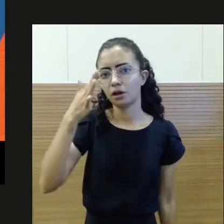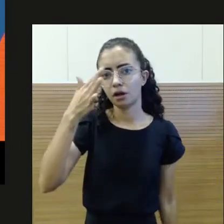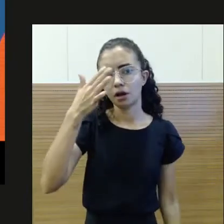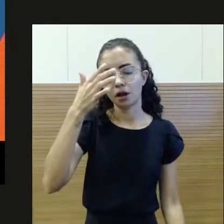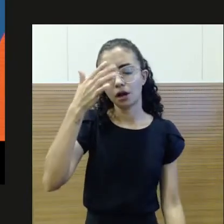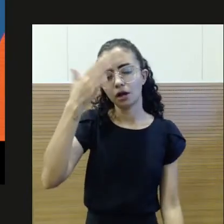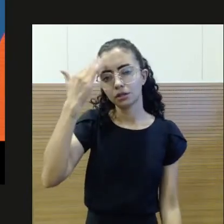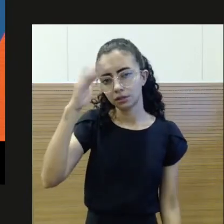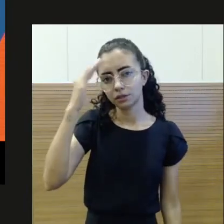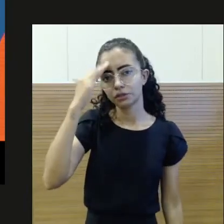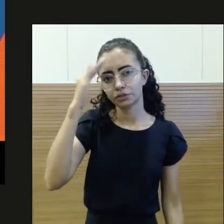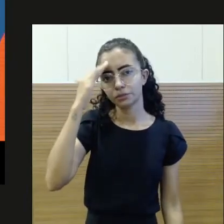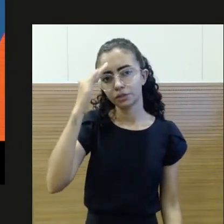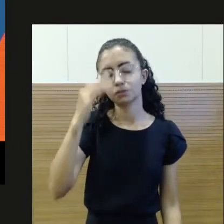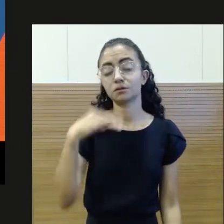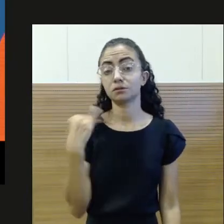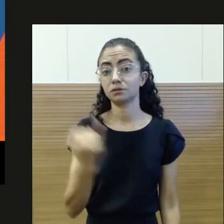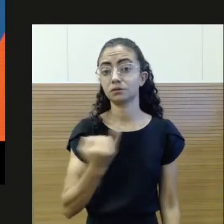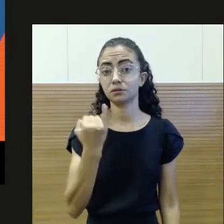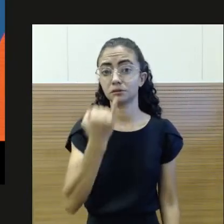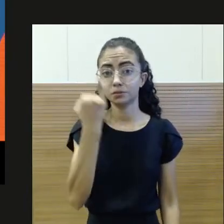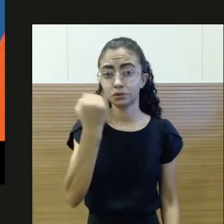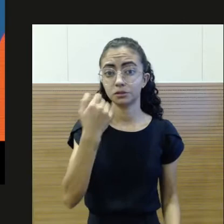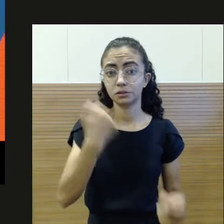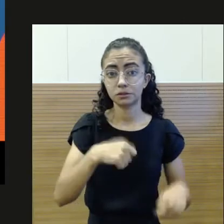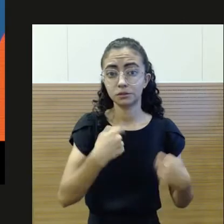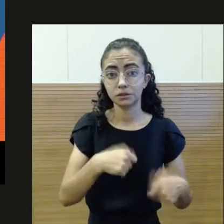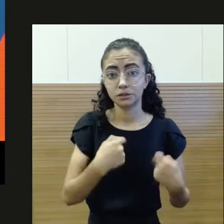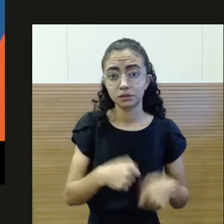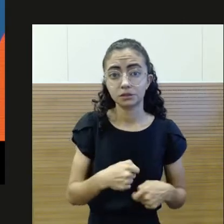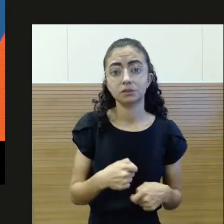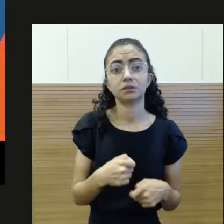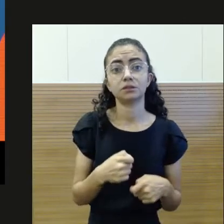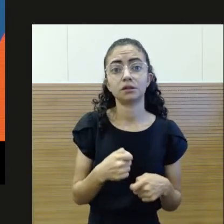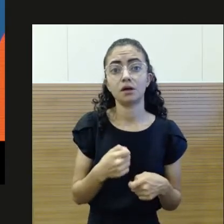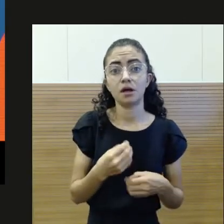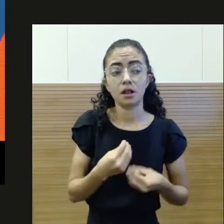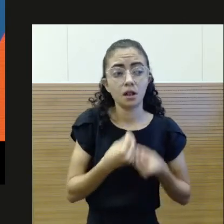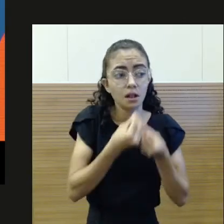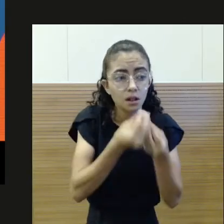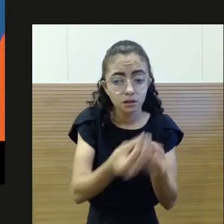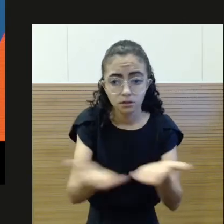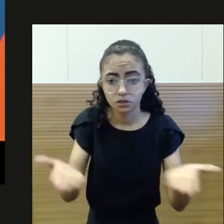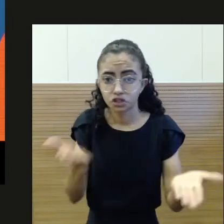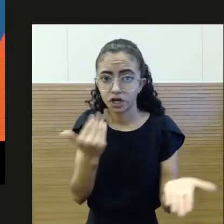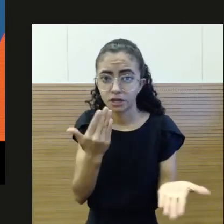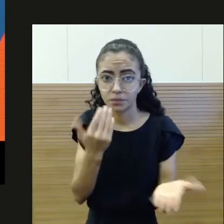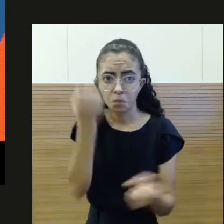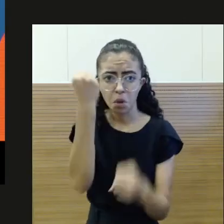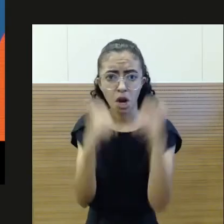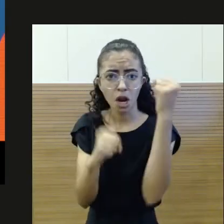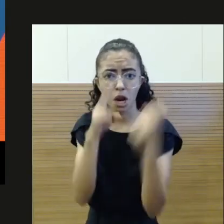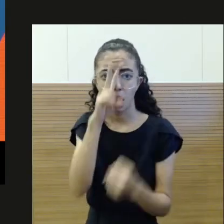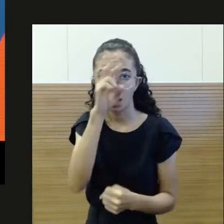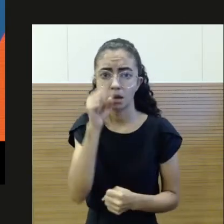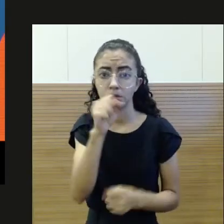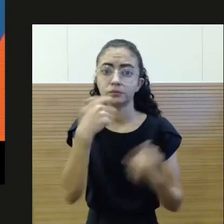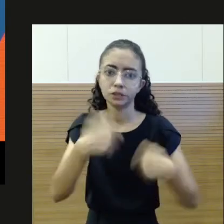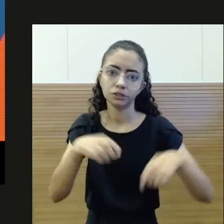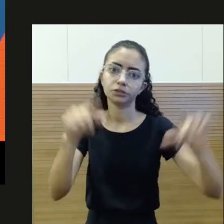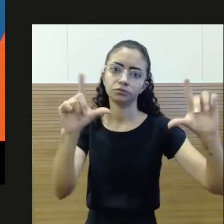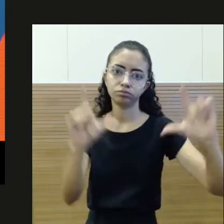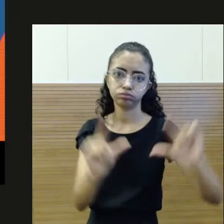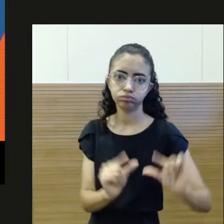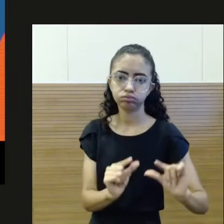discussões, a importância de restringir a oferta e a demanda de produtos ultraprocessados e como